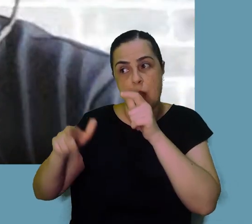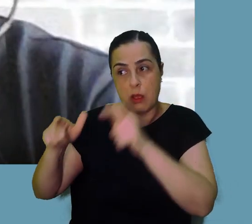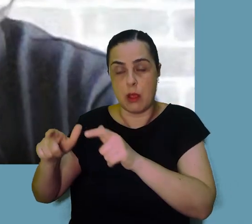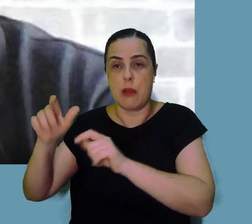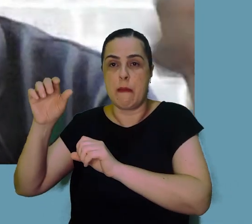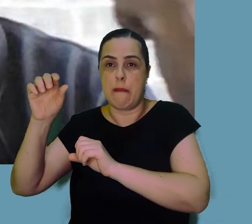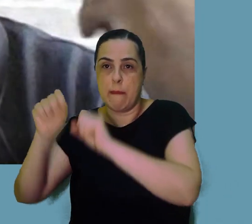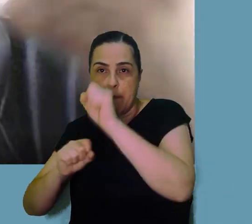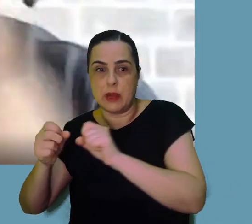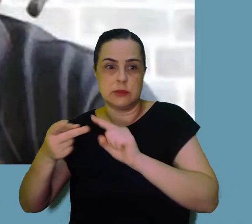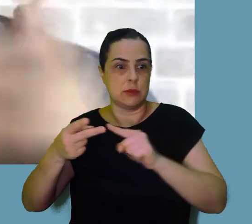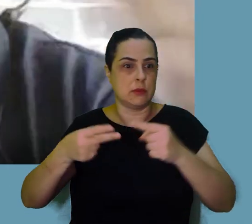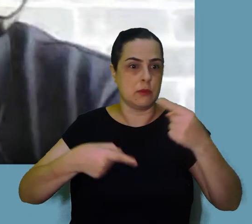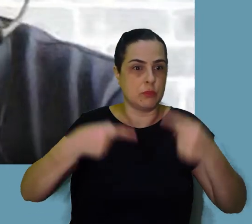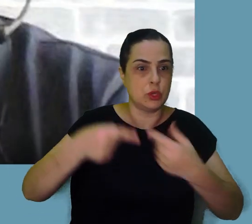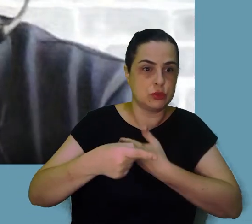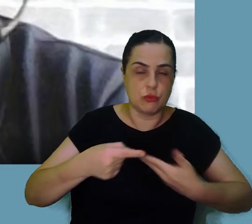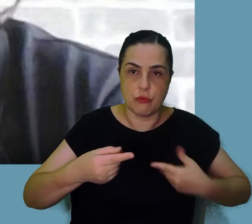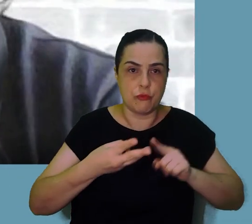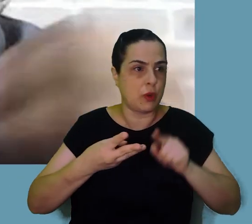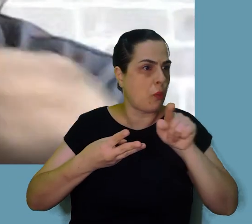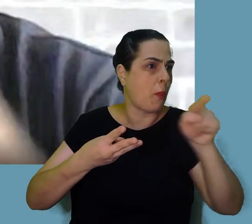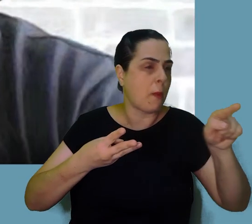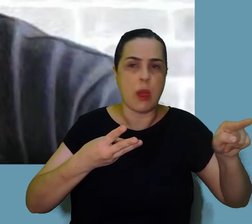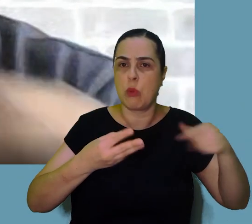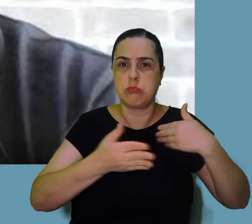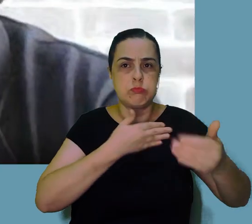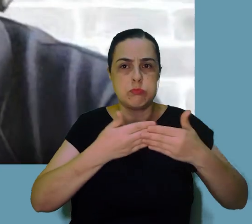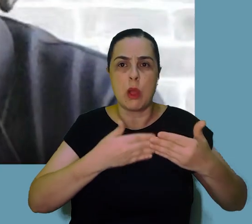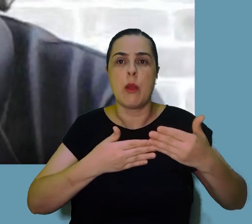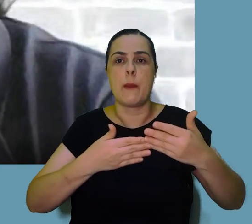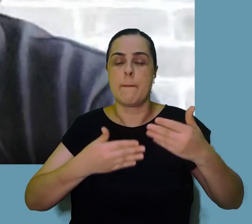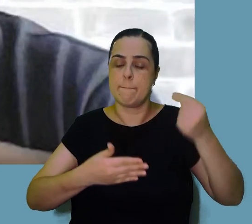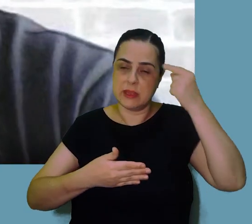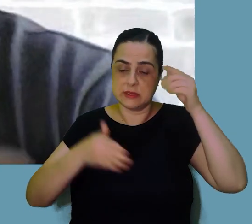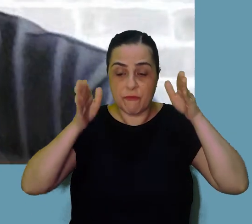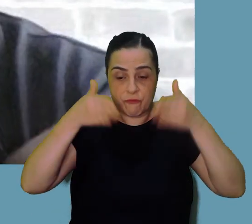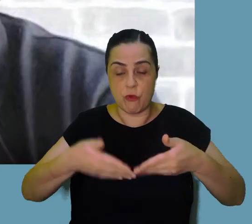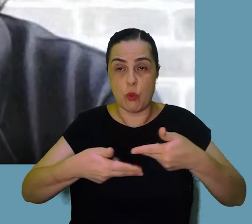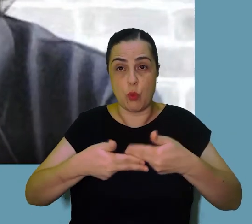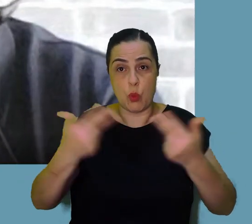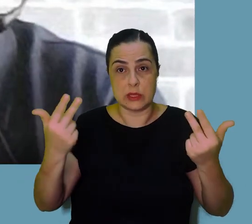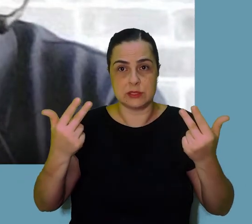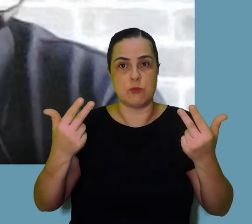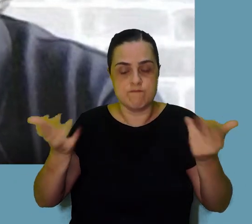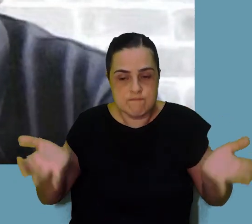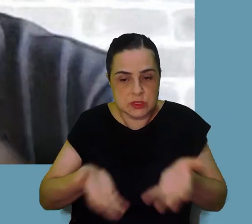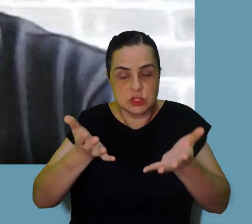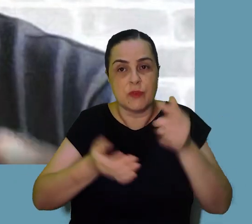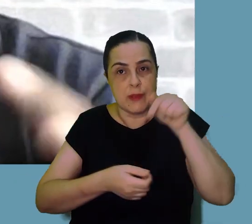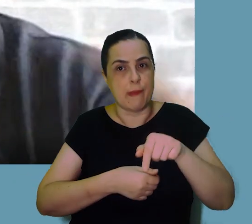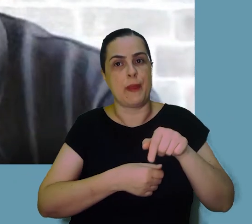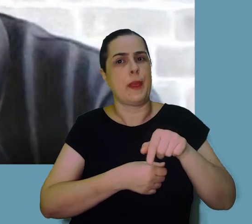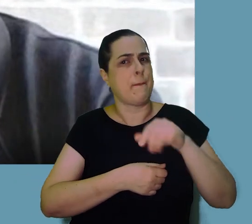política pública, seja ela de qualquer tipo de ordem, sem entender que o recorte racial no Brasil é uma pauta essencial.